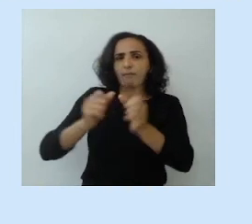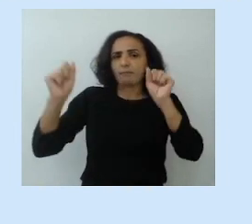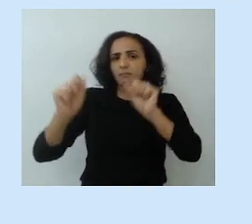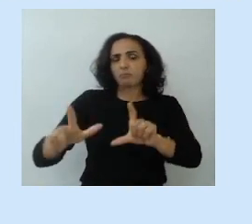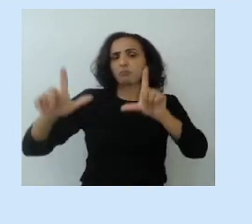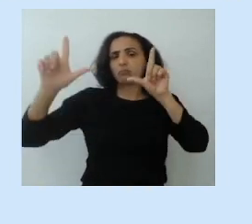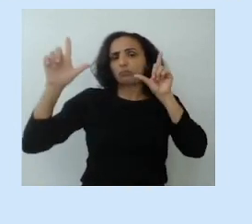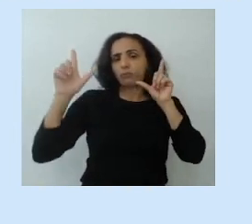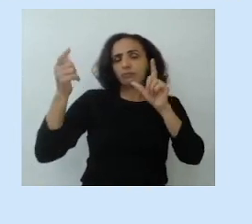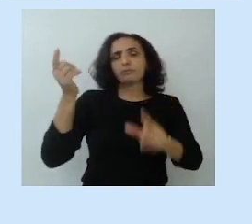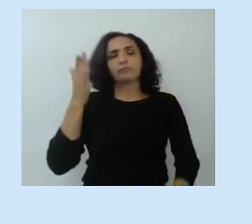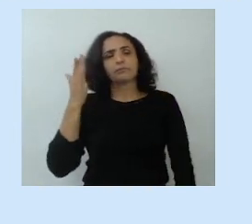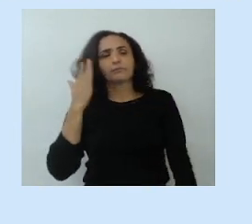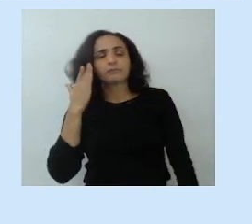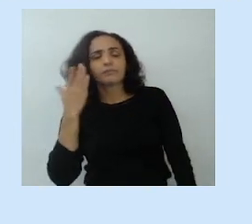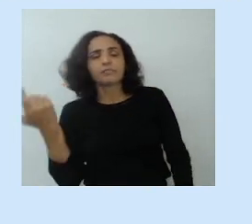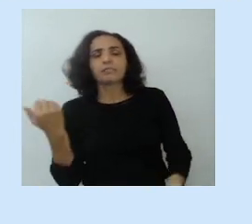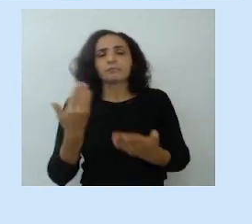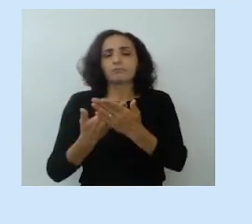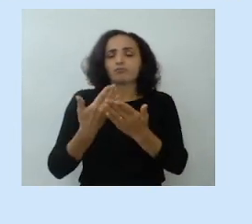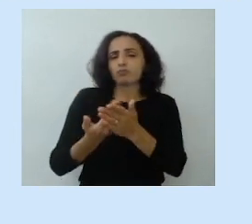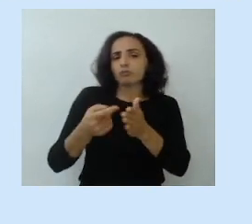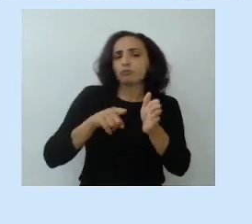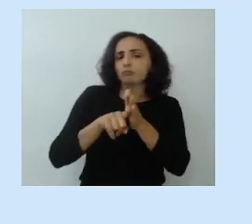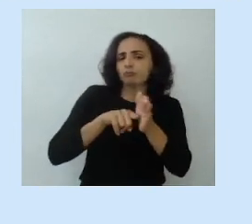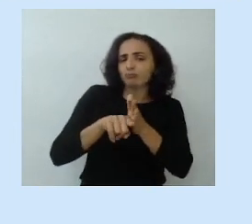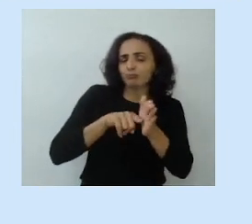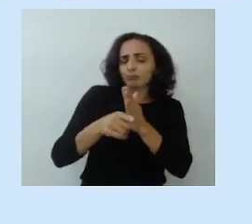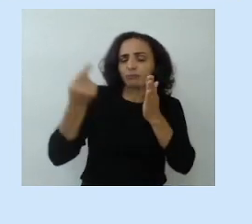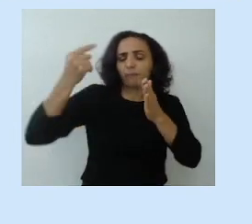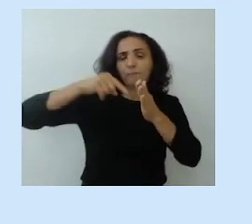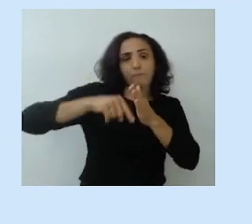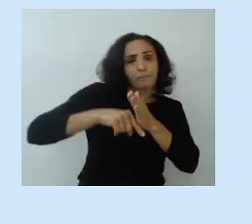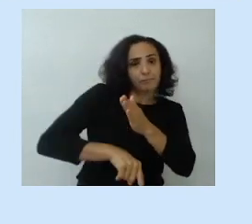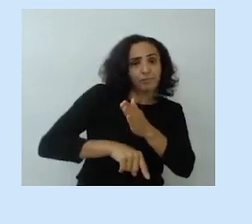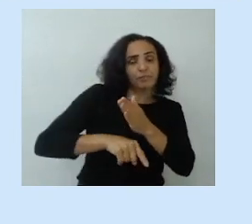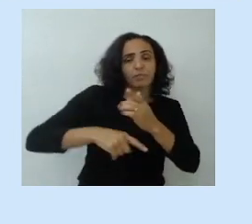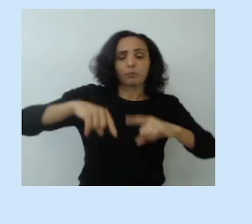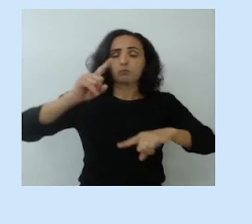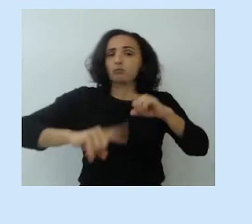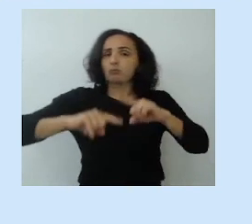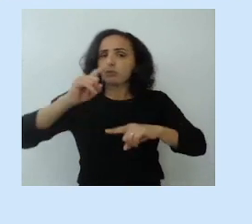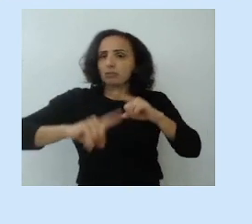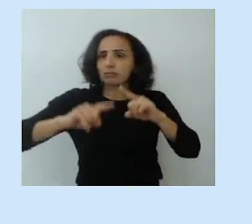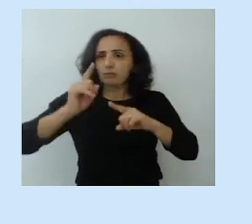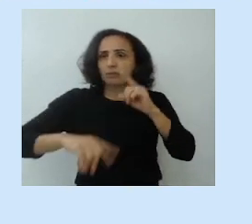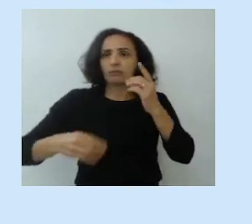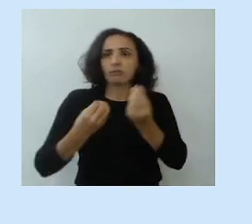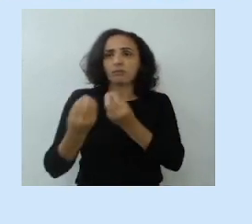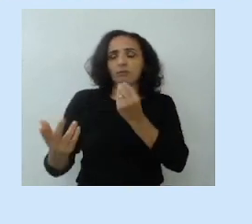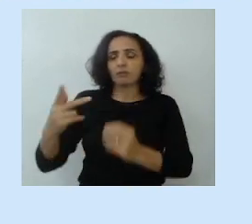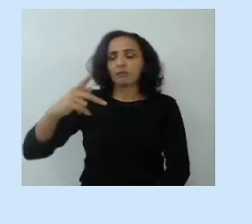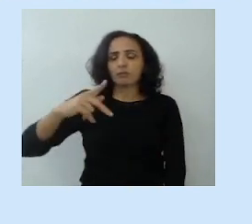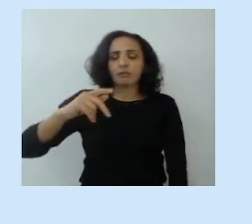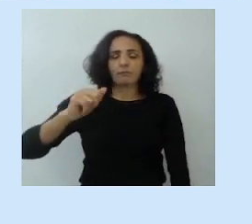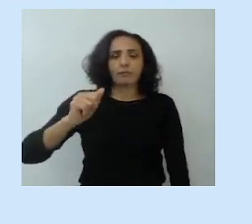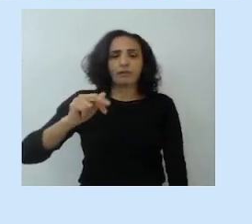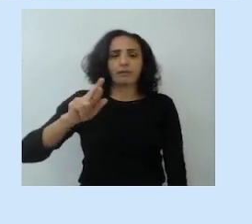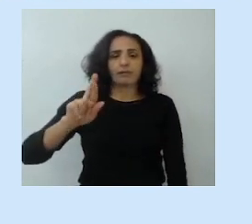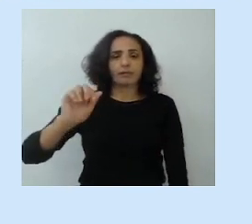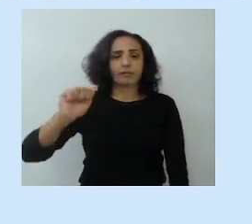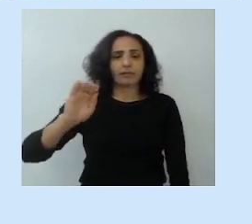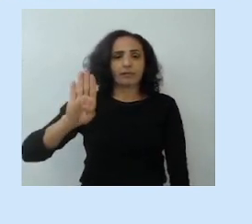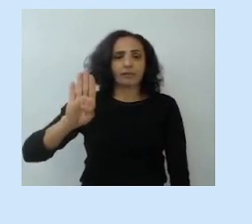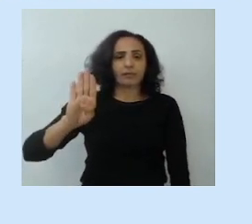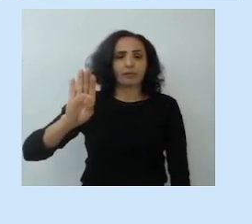mais precisão. Tudo isso é através do equipamento que tem a forma de uma parábola. E a gente já vai falar